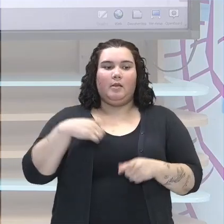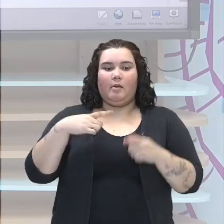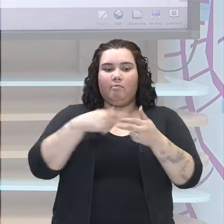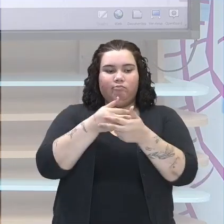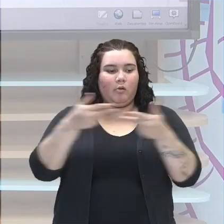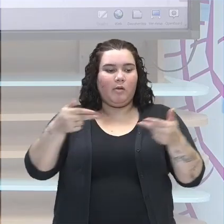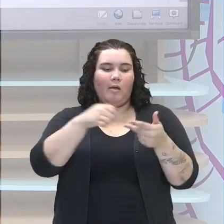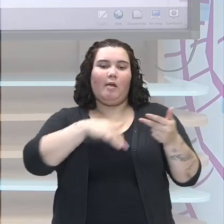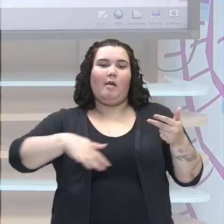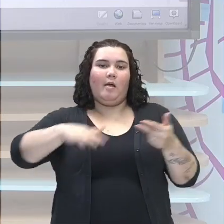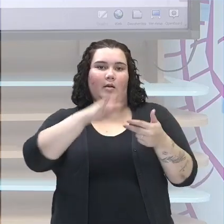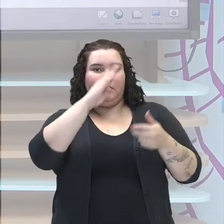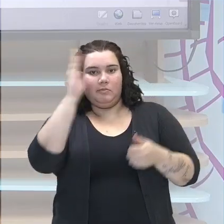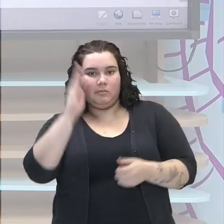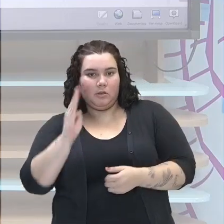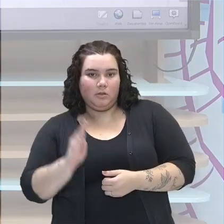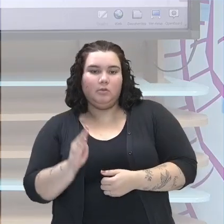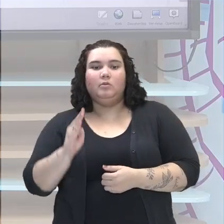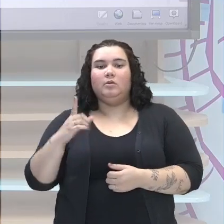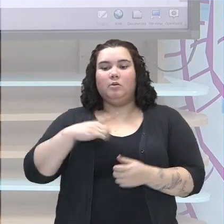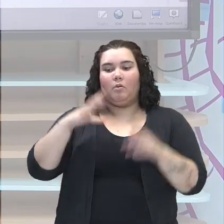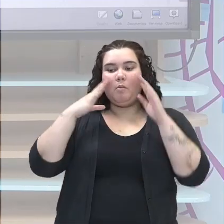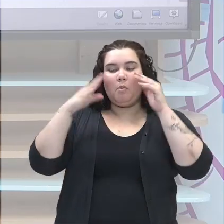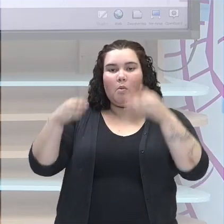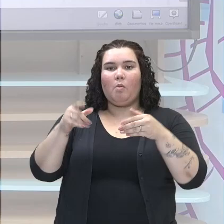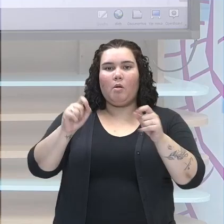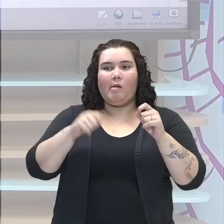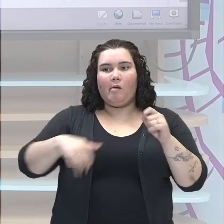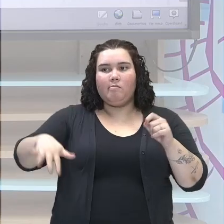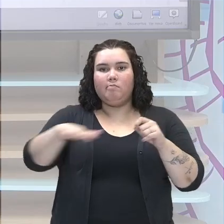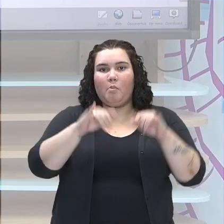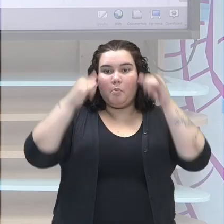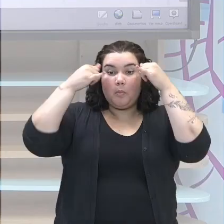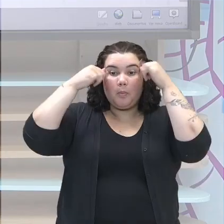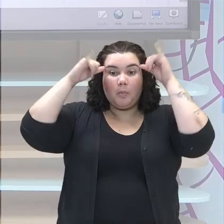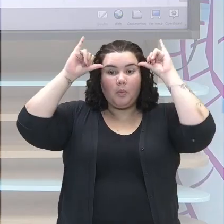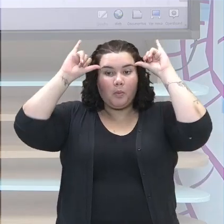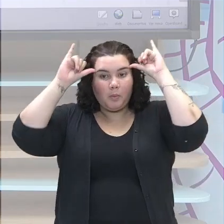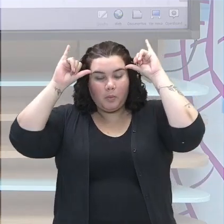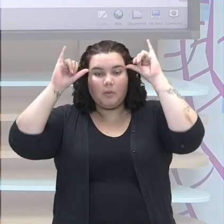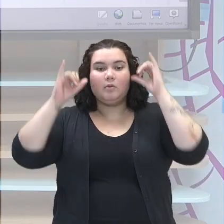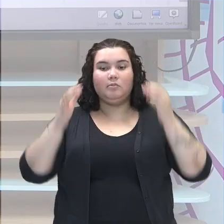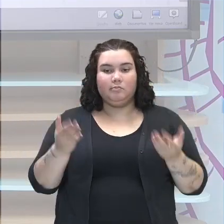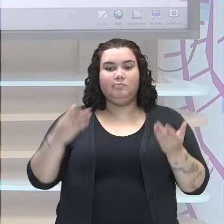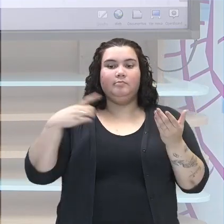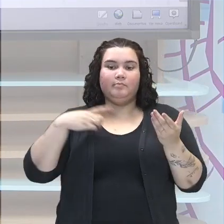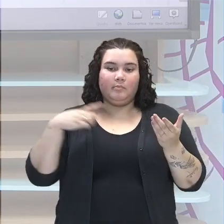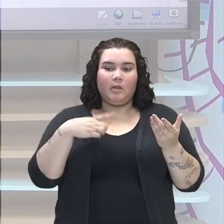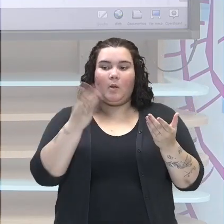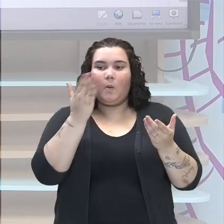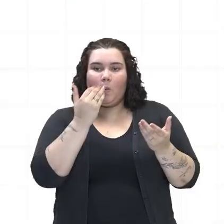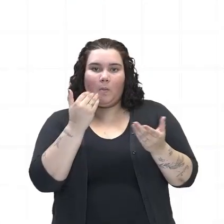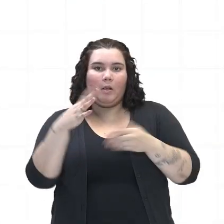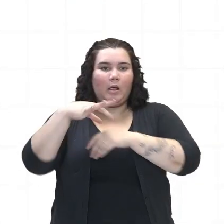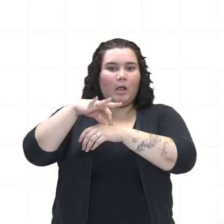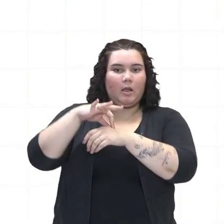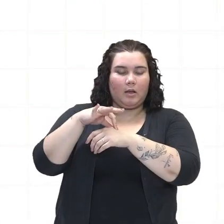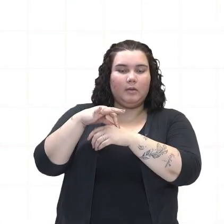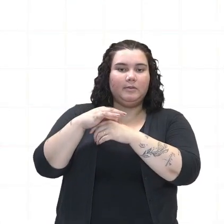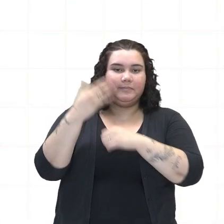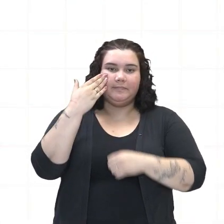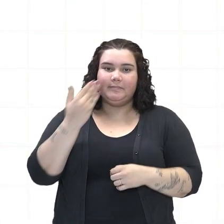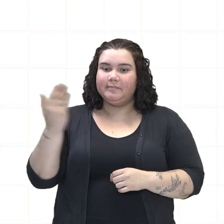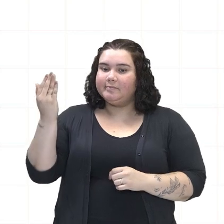áreas do território brasileiro destinadas para produção, criação de boi, para poder abater e gerar a carne, né? A gente vai ver nessa próxima